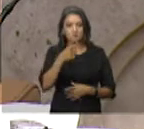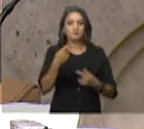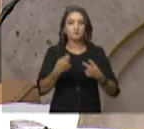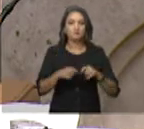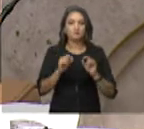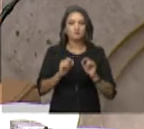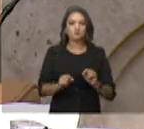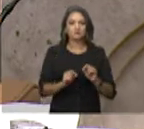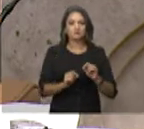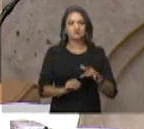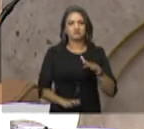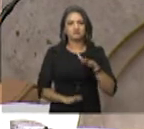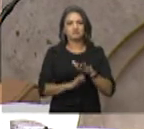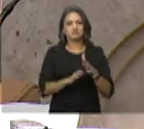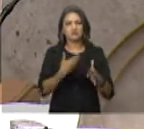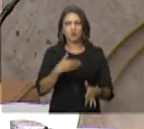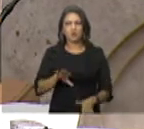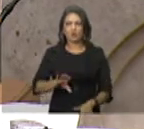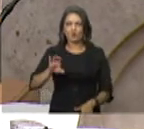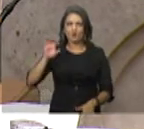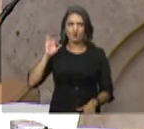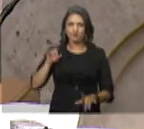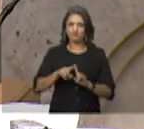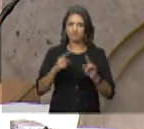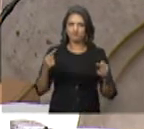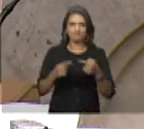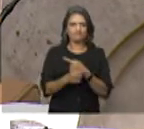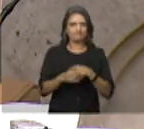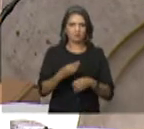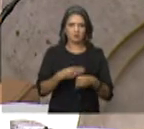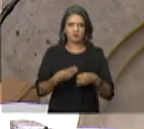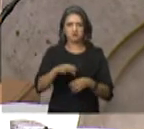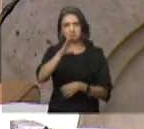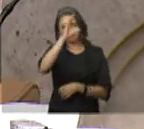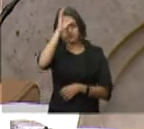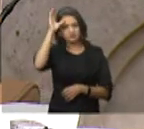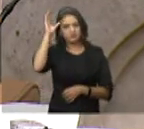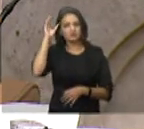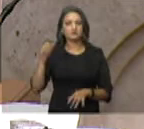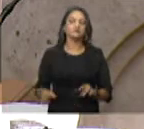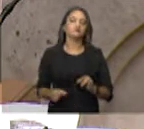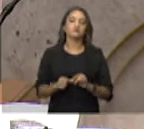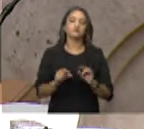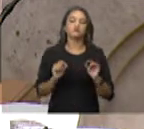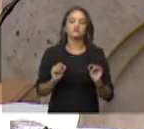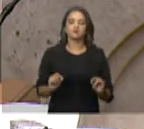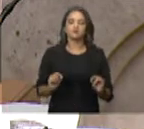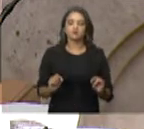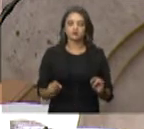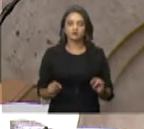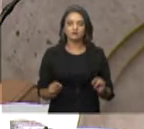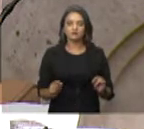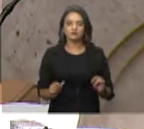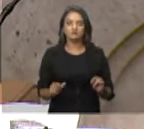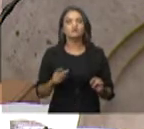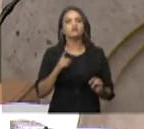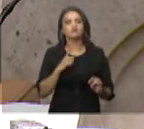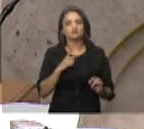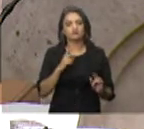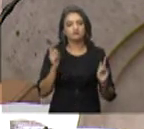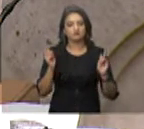omissão inconstitucional do Município de Criciúma buscou acertadamente dar força